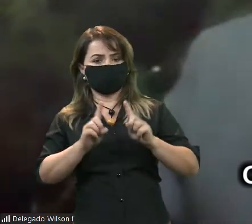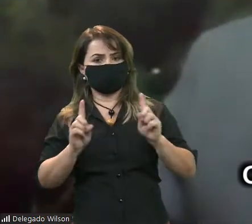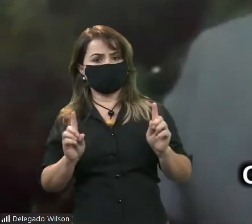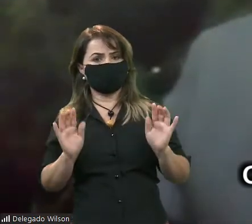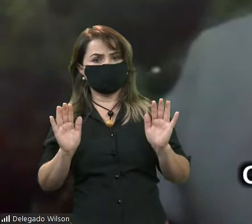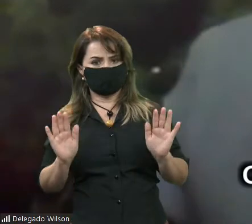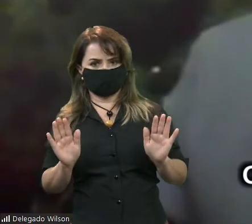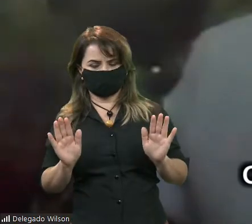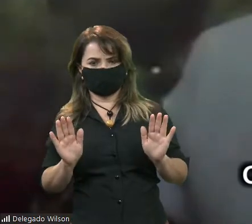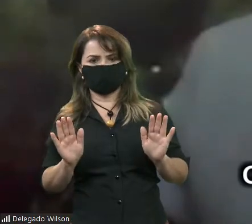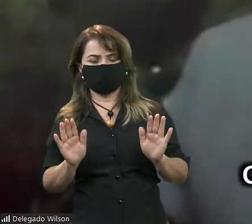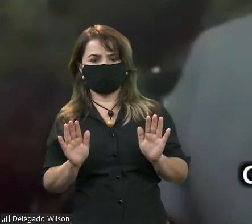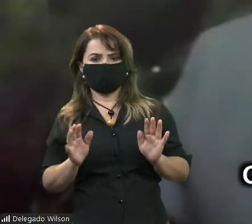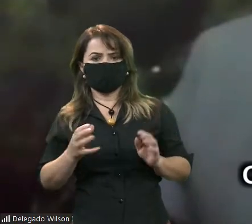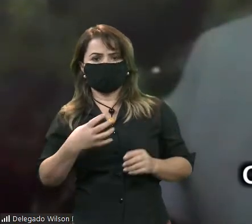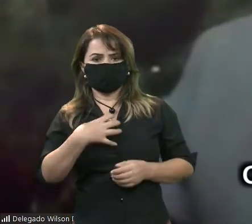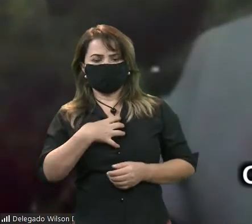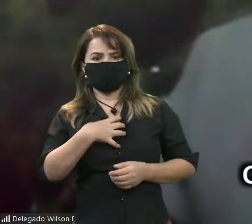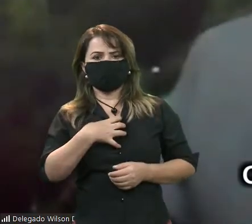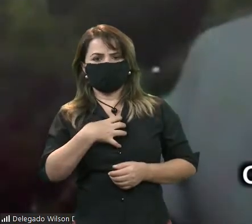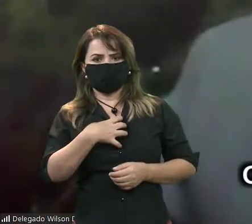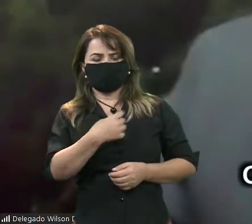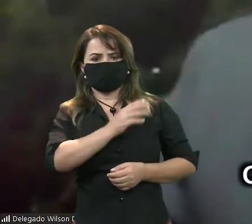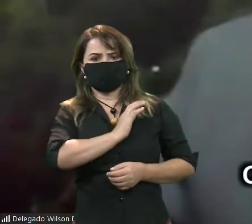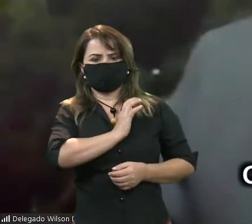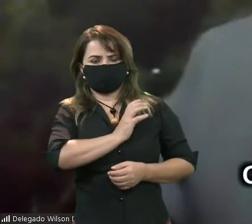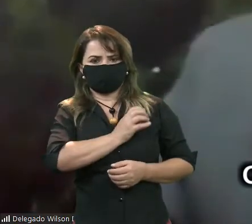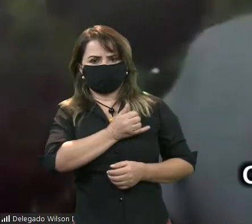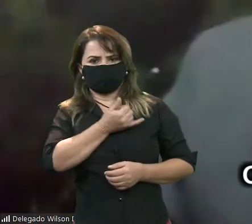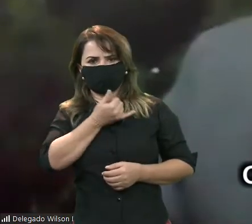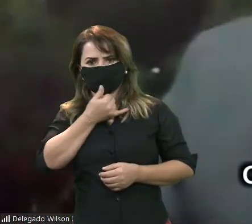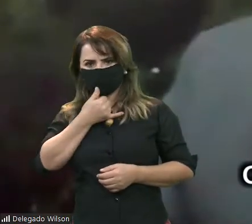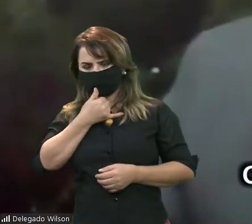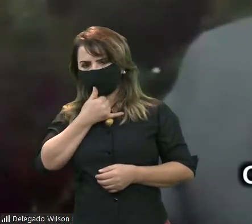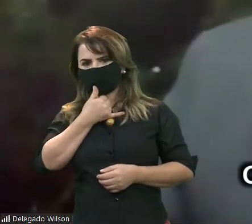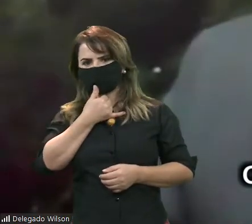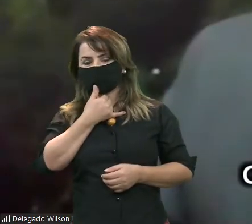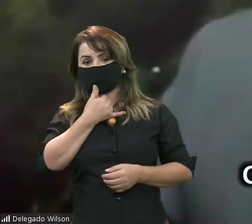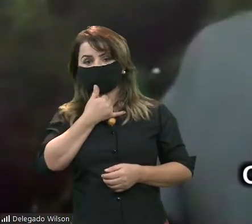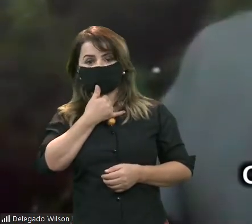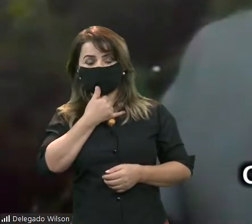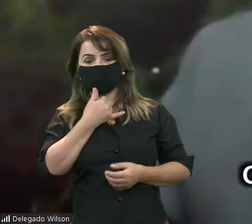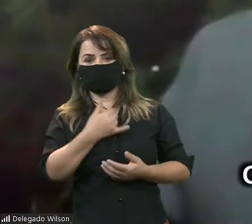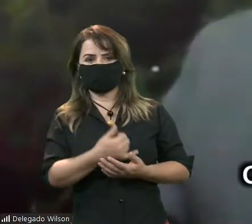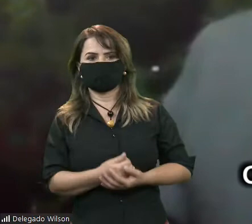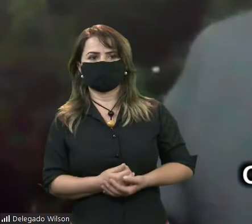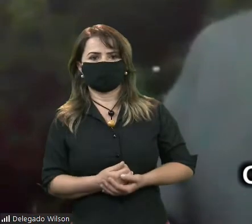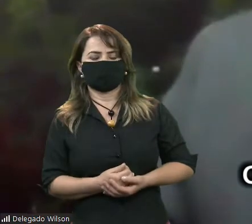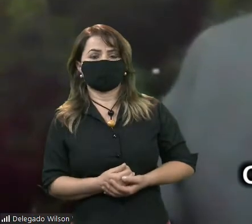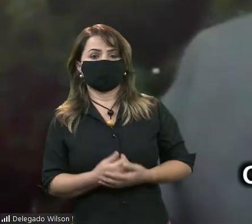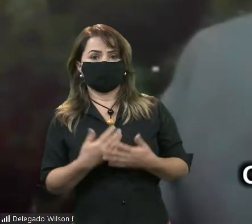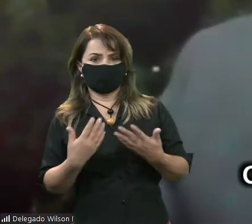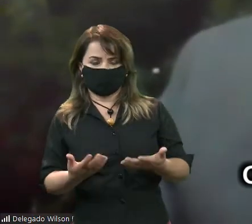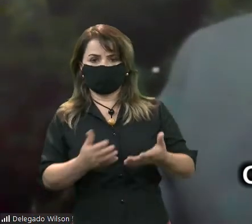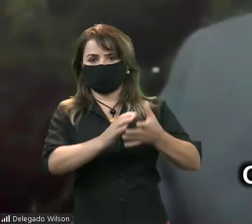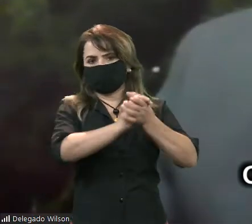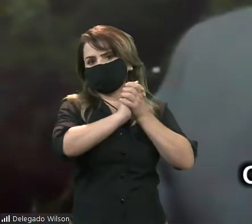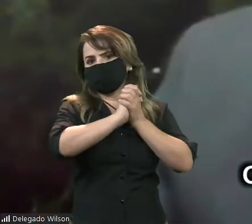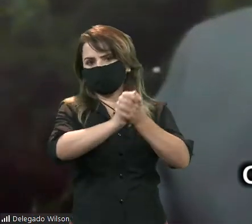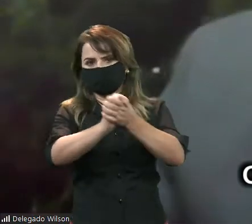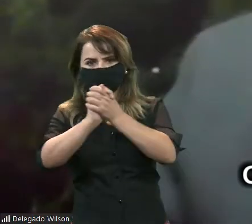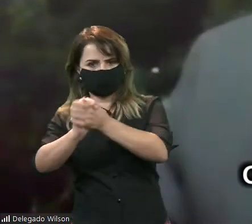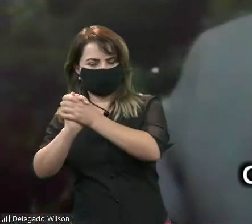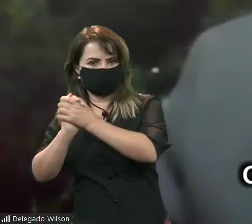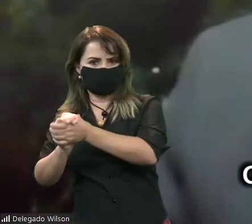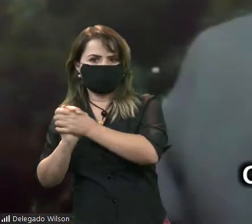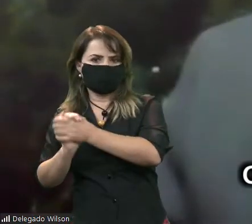realmente com o coração despedaçado. Não é fácil. De qualquer forma, cumprimento Vossa